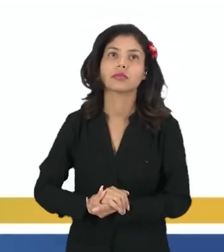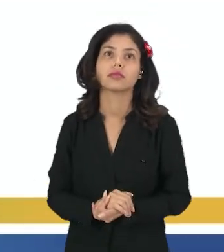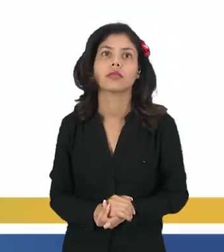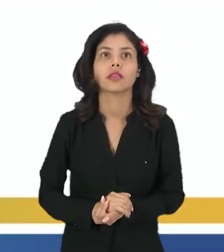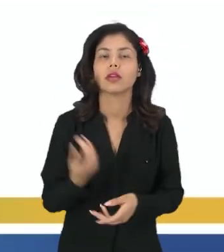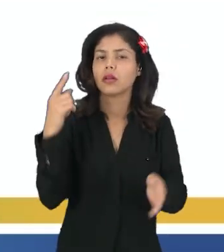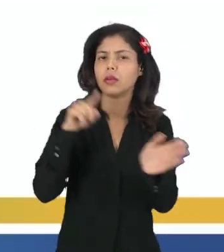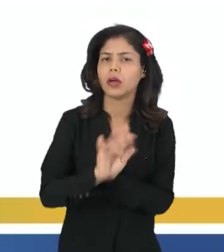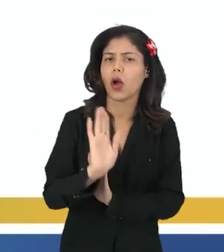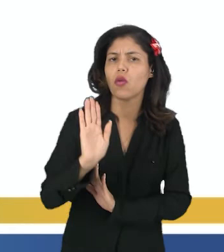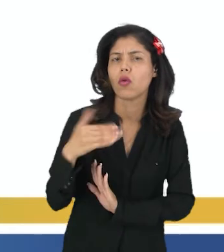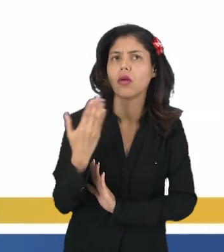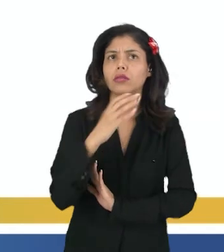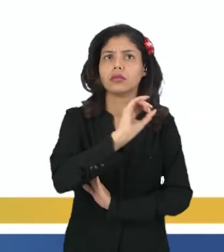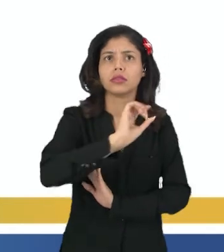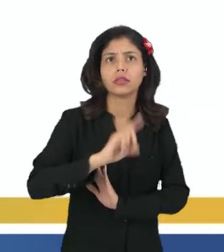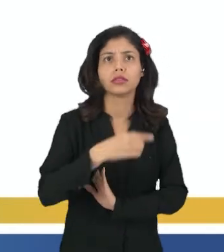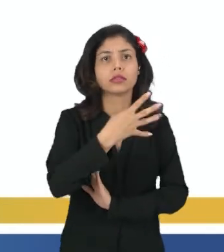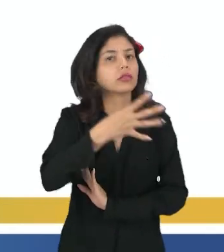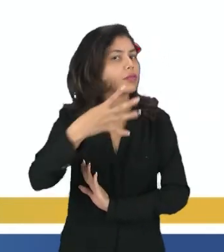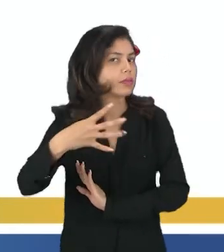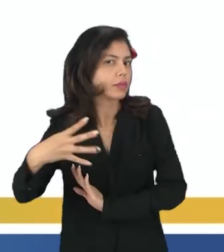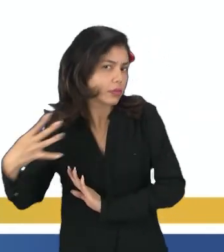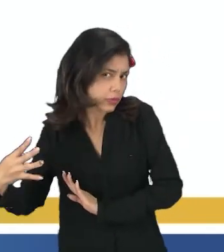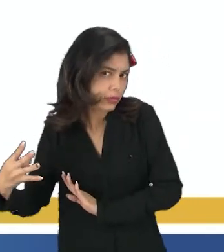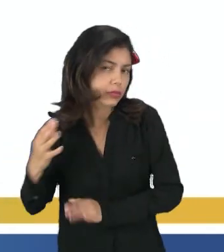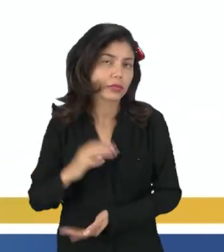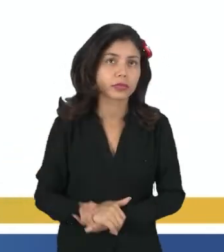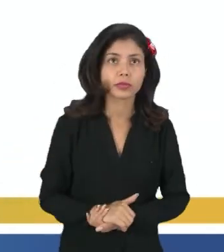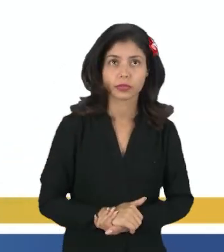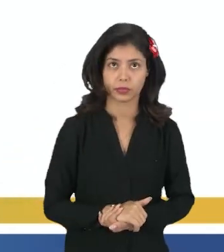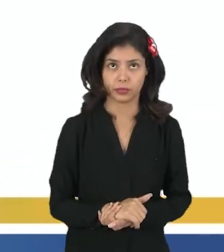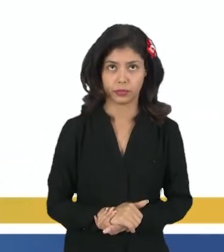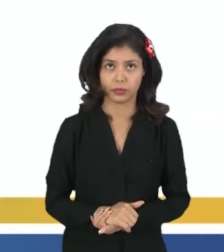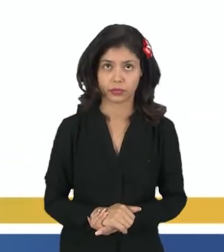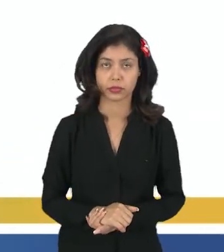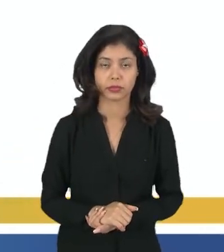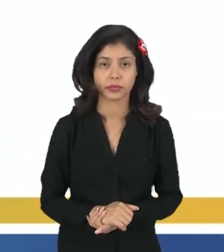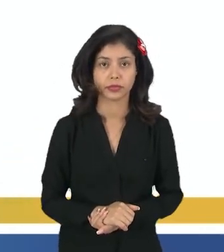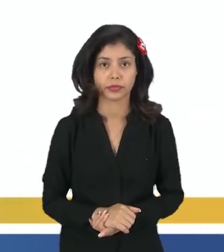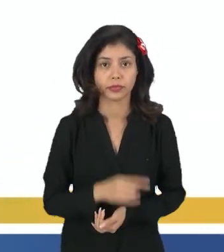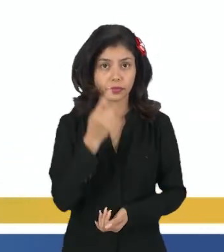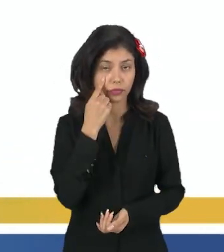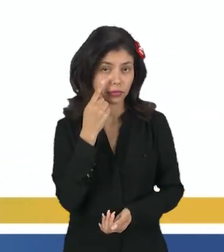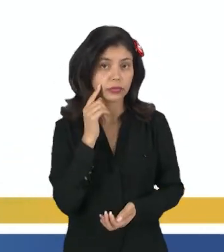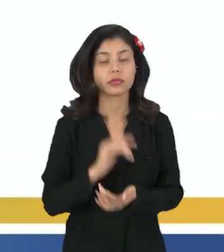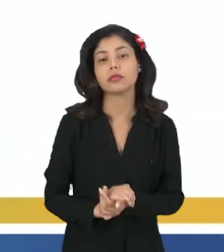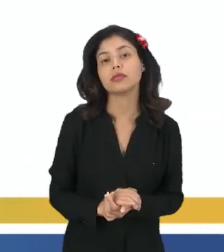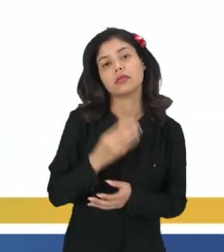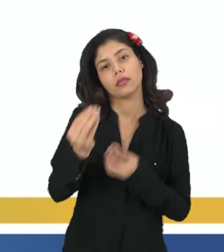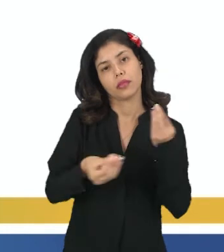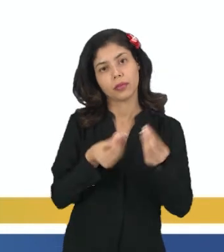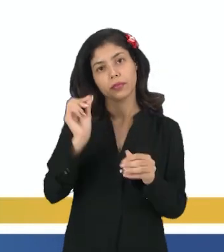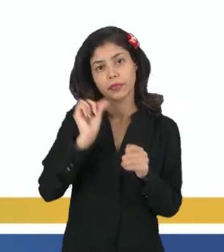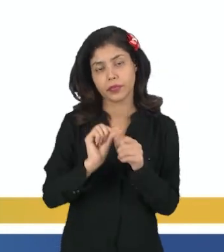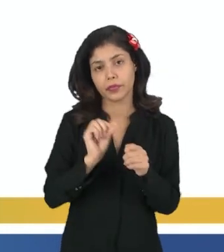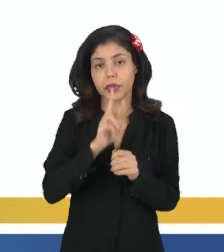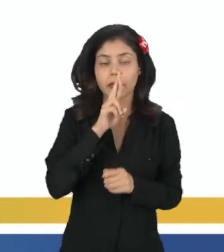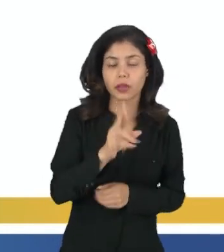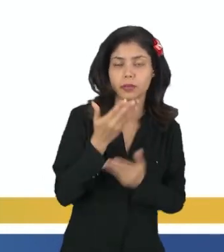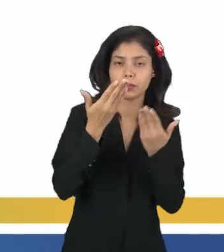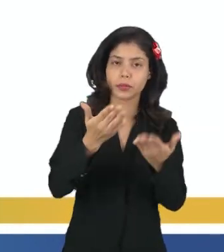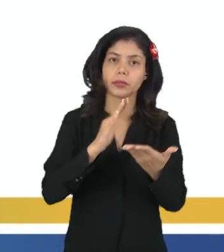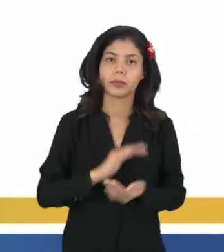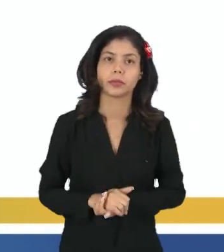paciente pergunta qual a diretriz de 0,4444 né então existe uma metodologia de nós fazemos